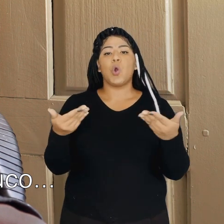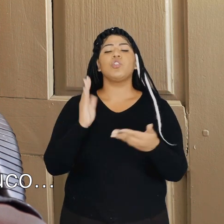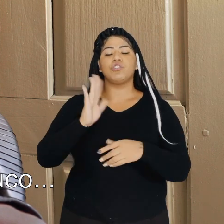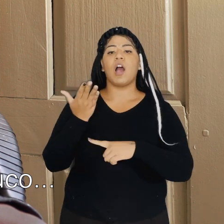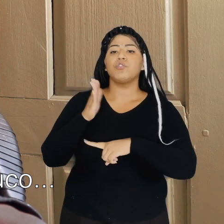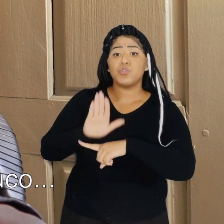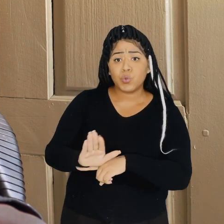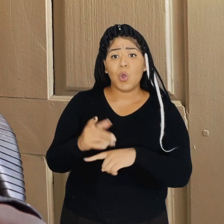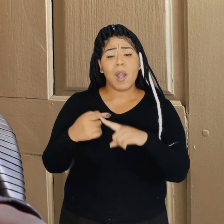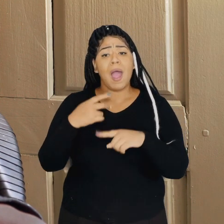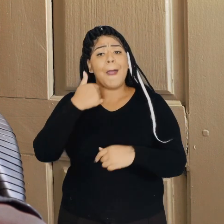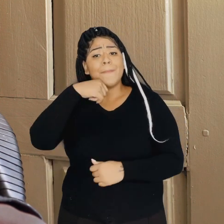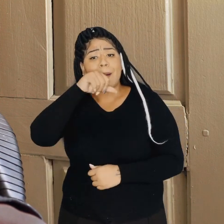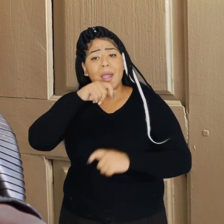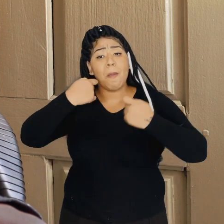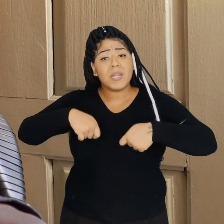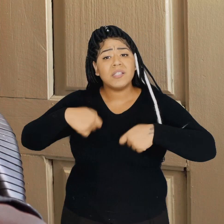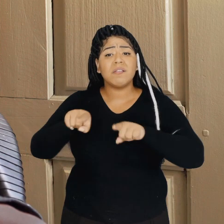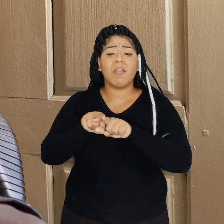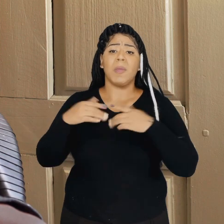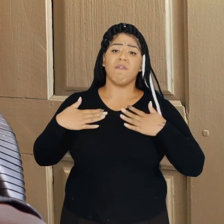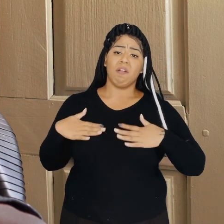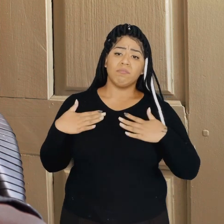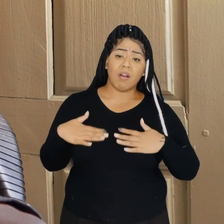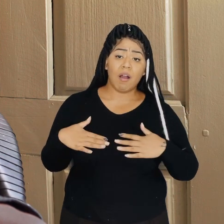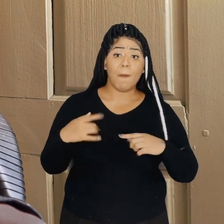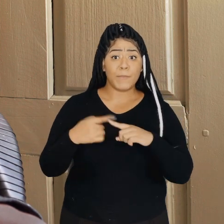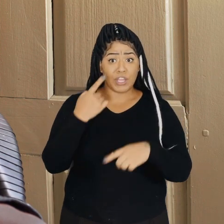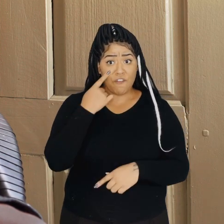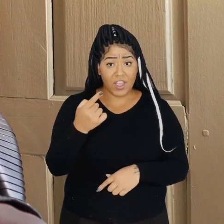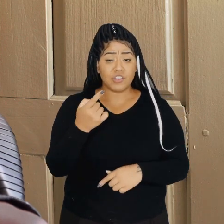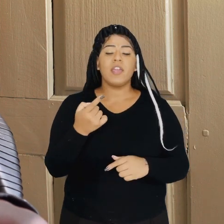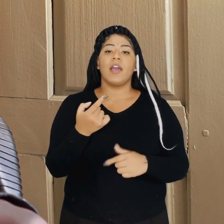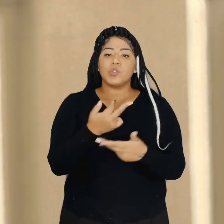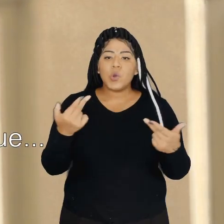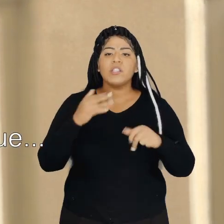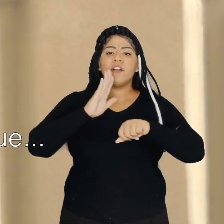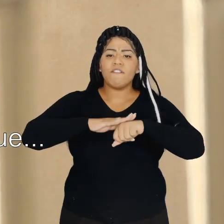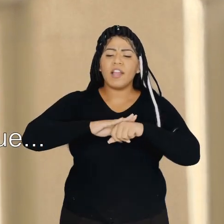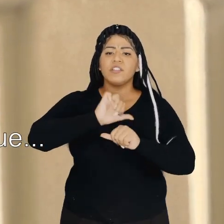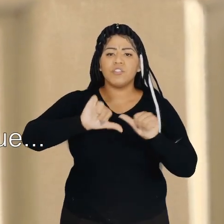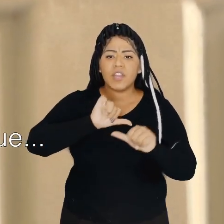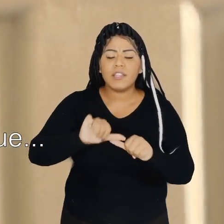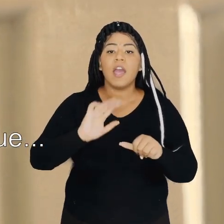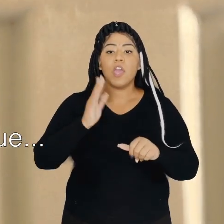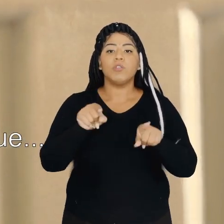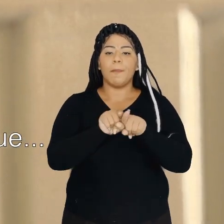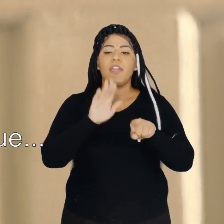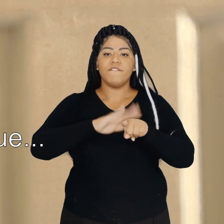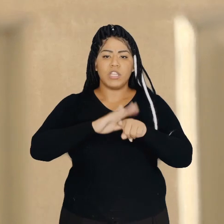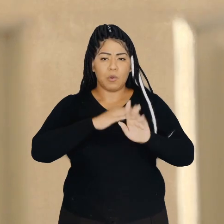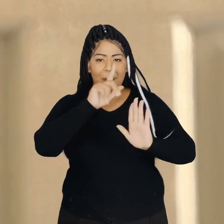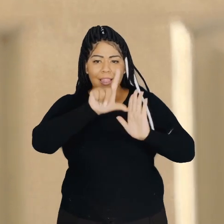como ela descansar mais um pouco, né? E aquela coisa, as pequenas coisas que fazem a diferença, né? Eu até cheguei a fazer uma tabela,